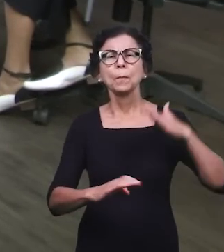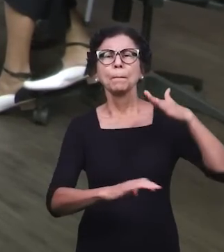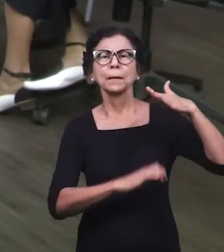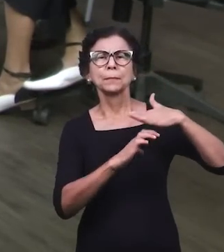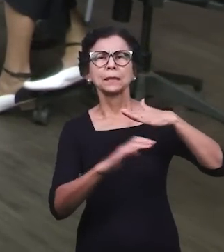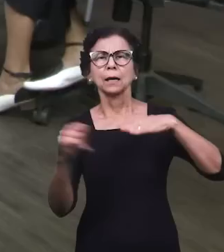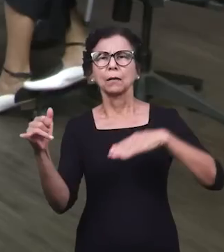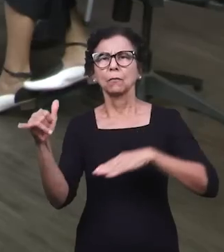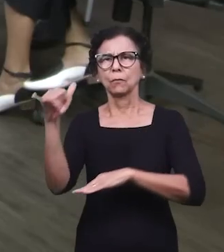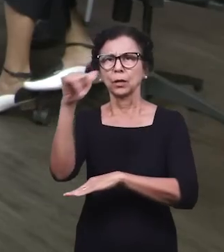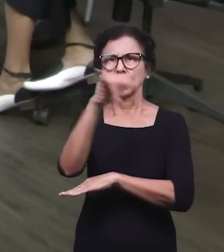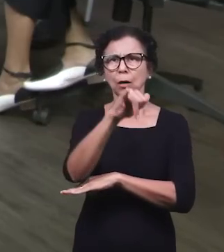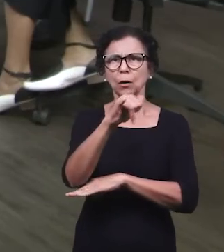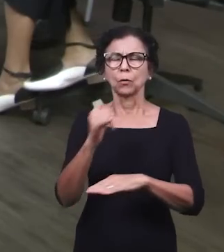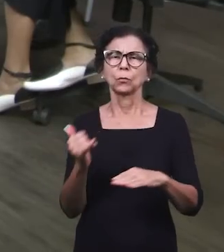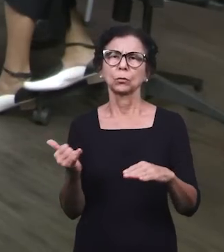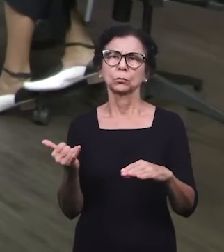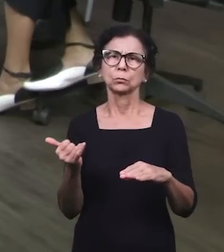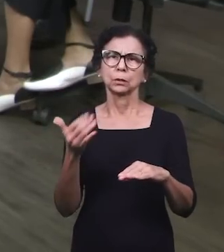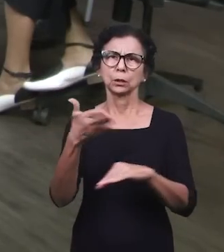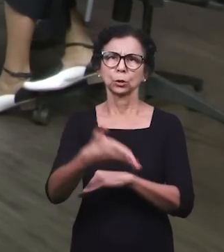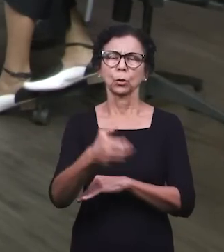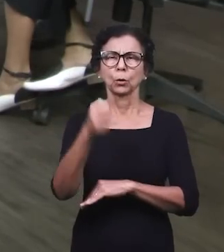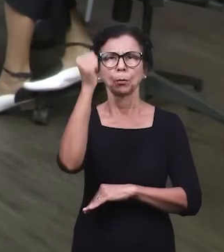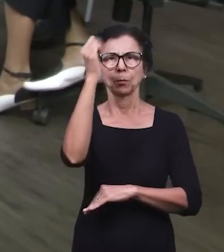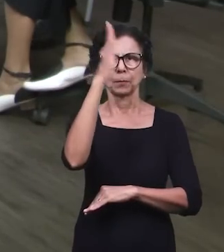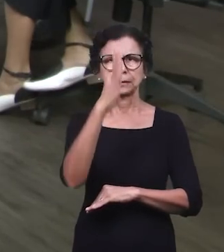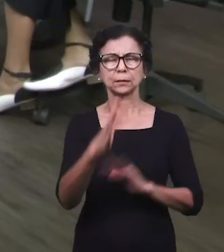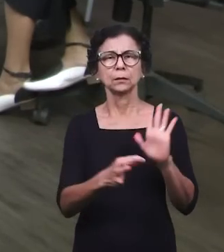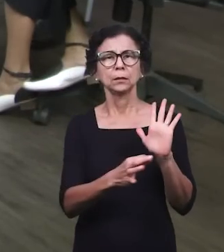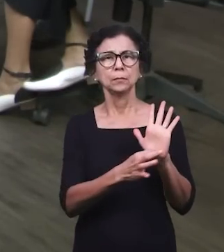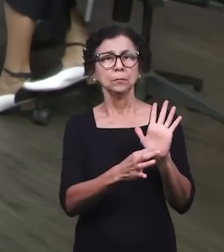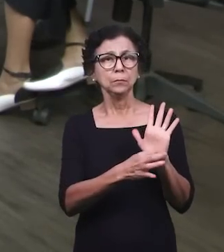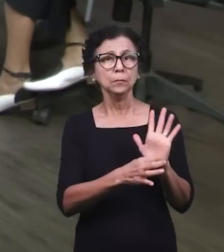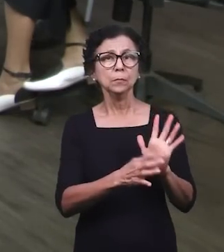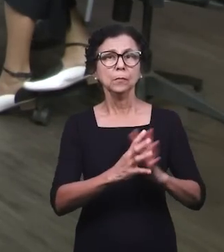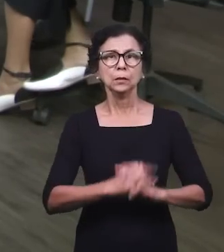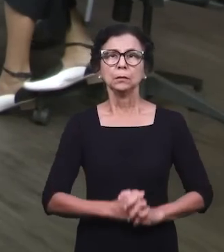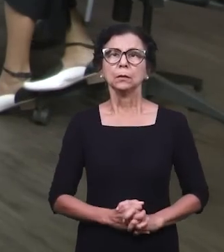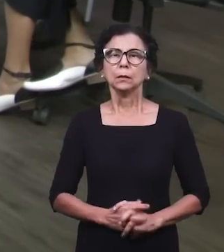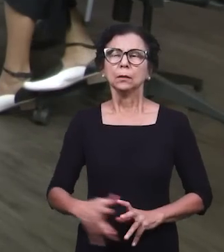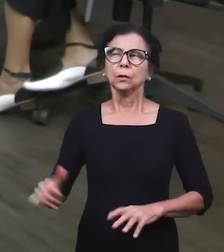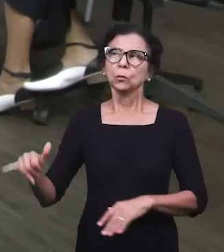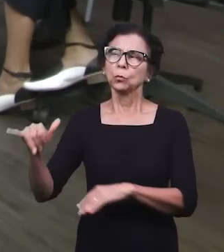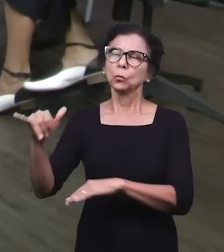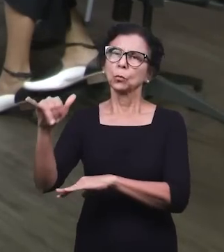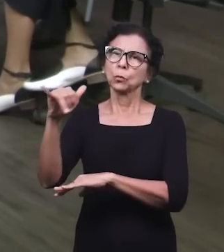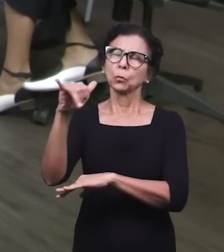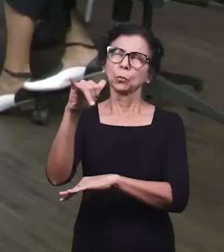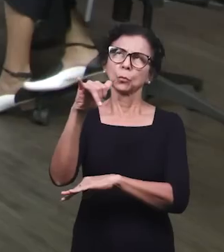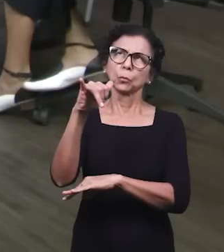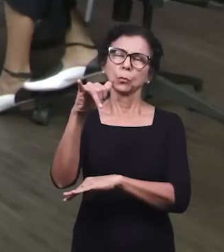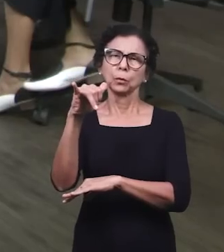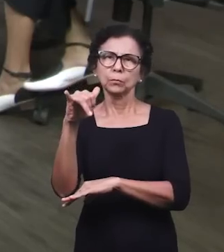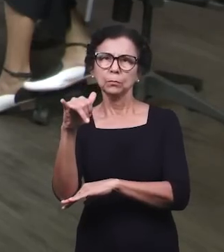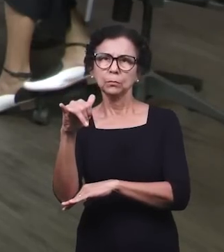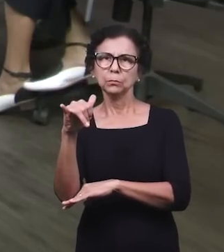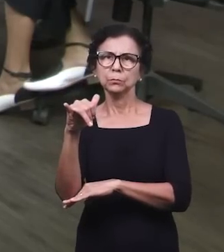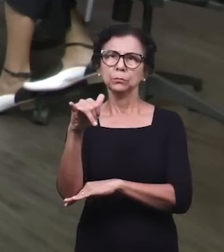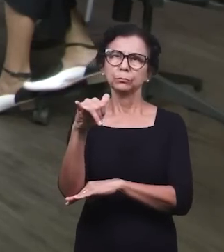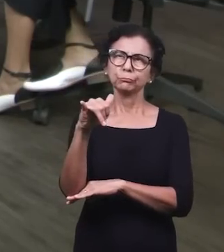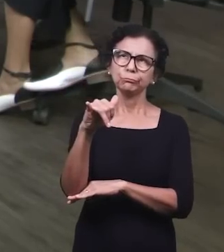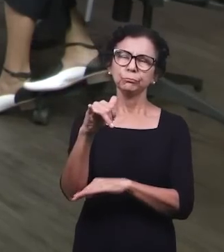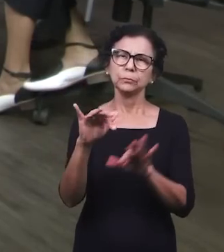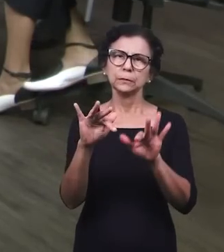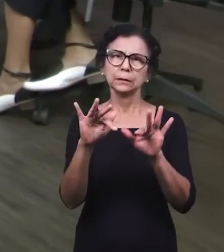chegou no Brasil, a proposta era um voo mais simples no sentido daquilo